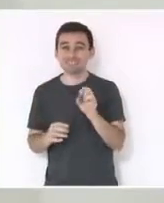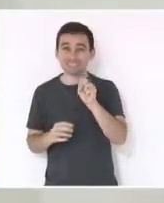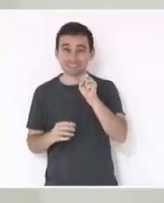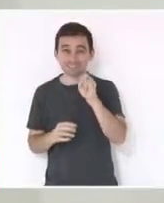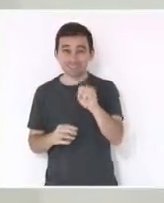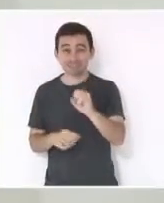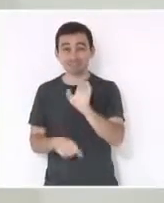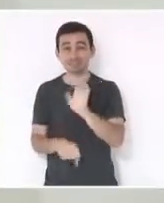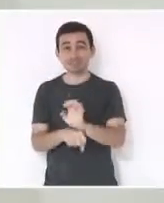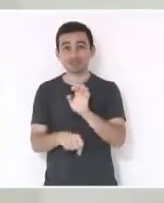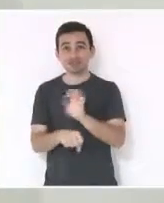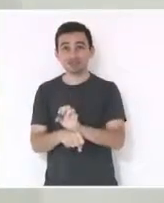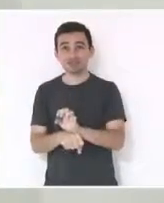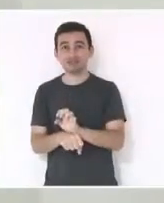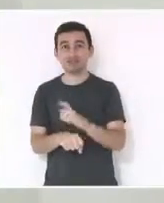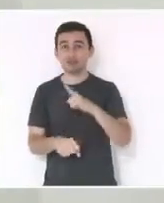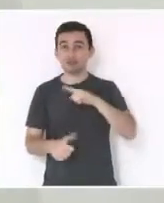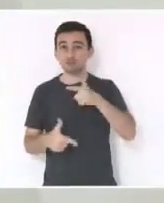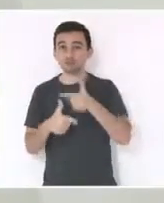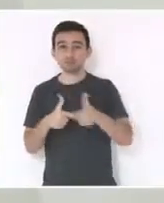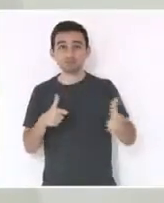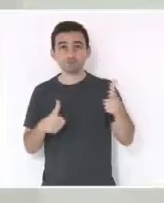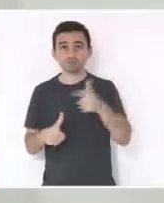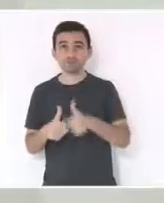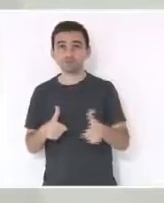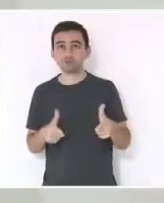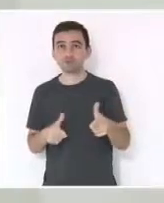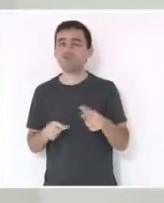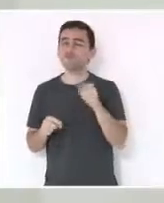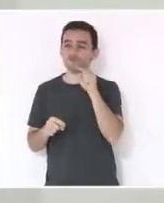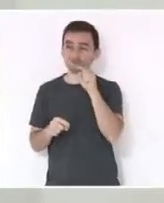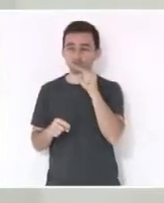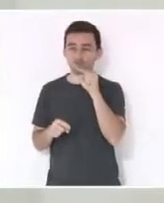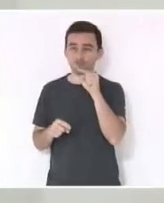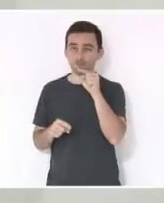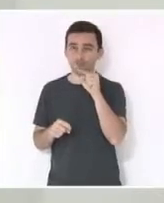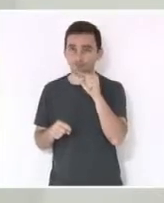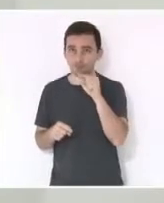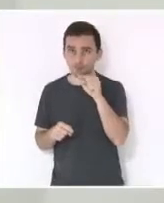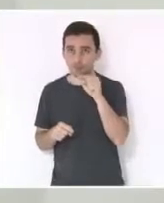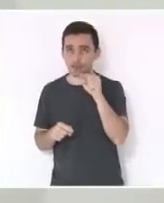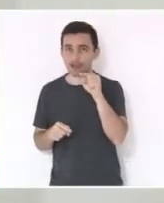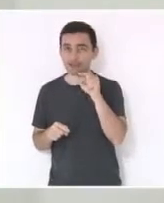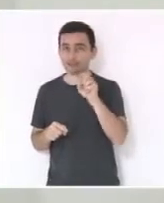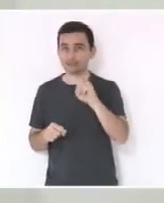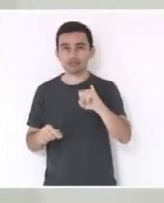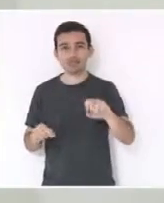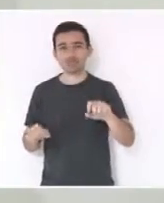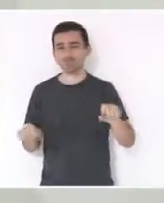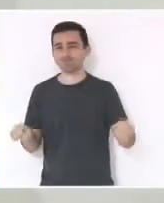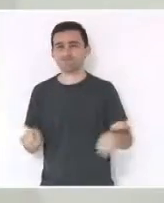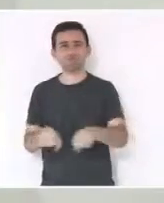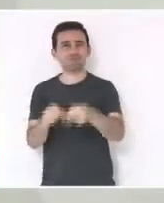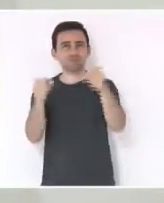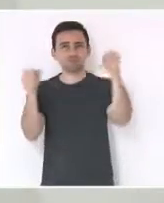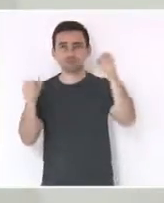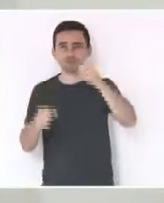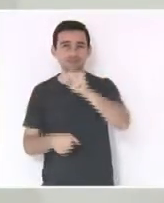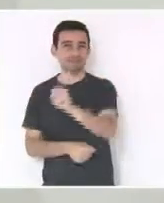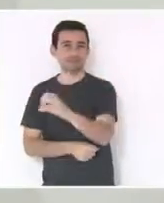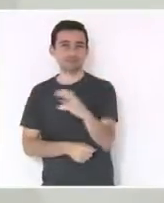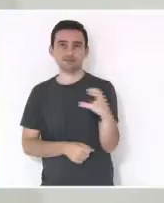o estado teria um dano deputado rodrigo outro senhor que é advogado um dano irreparável para santa catarina ou